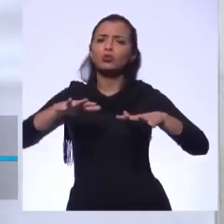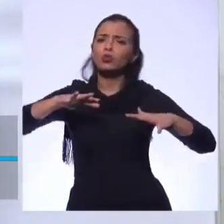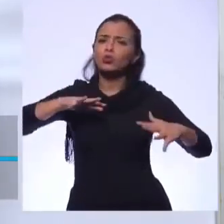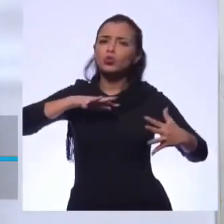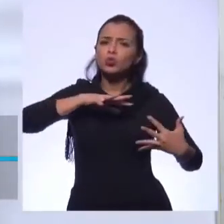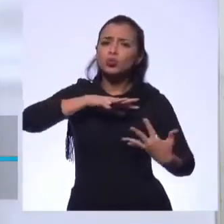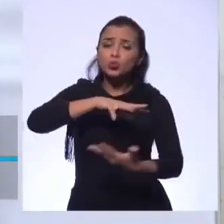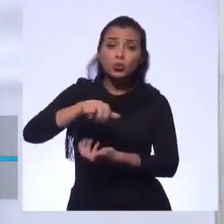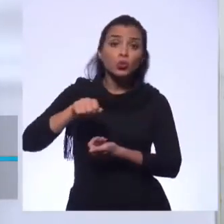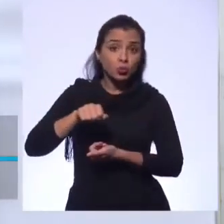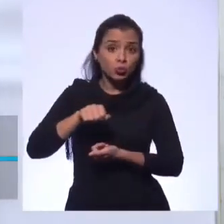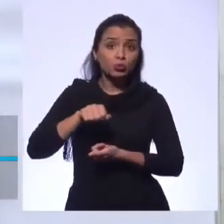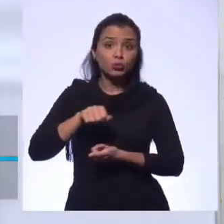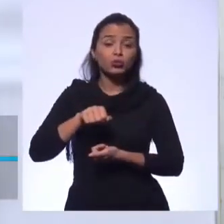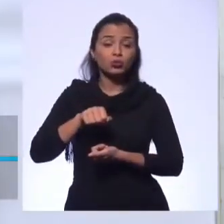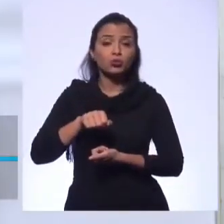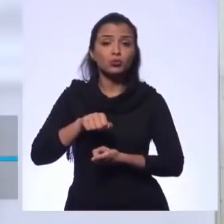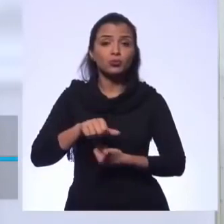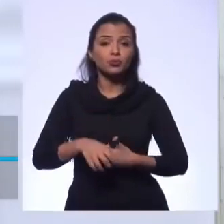afora aí.